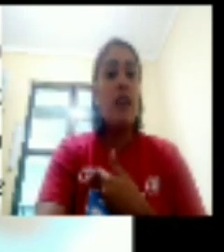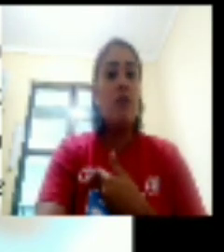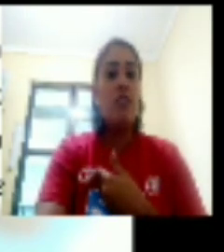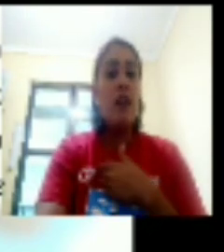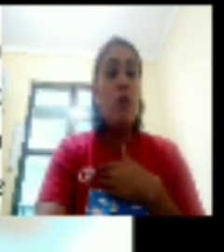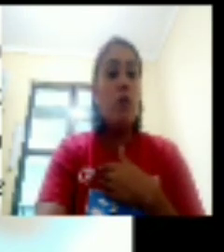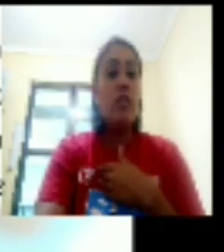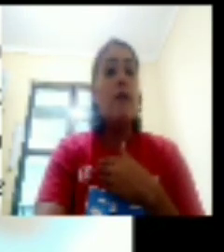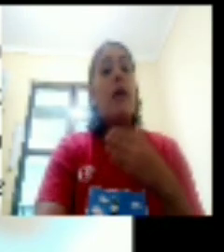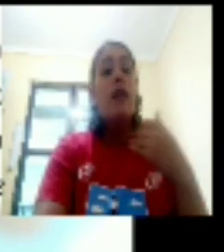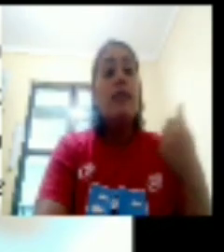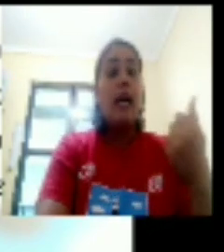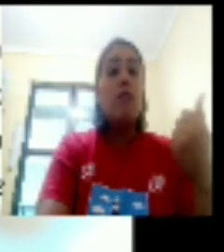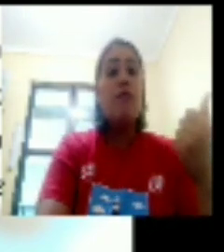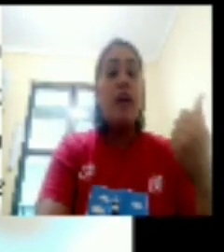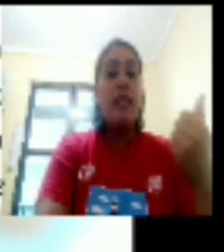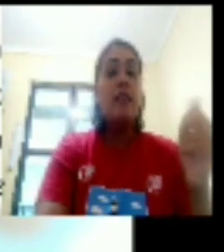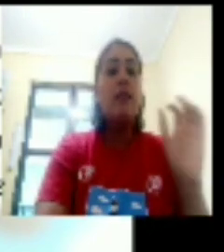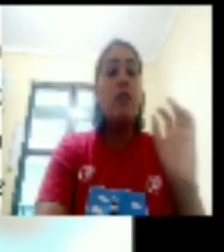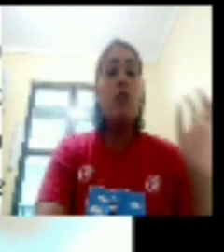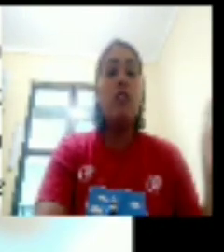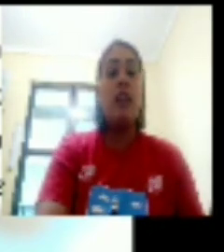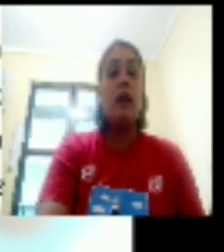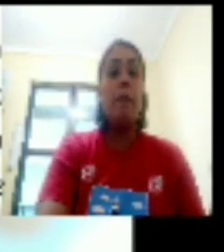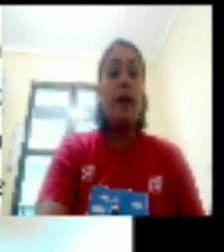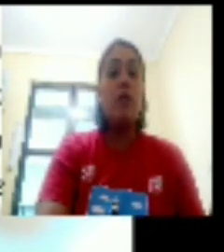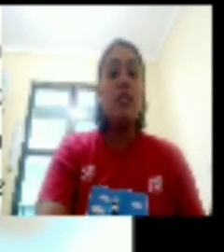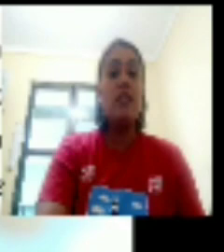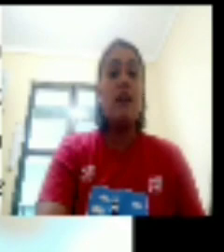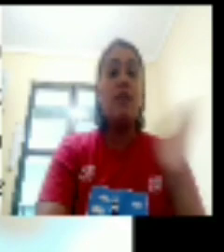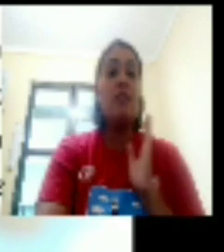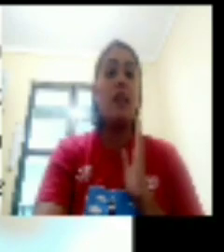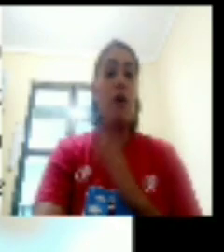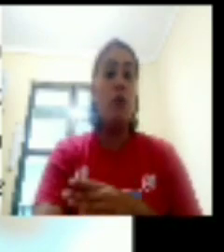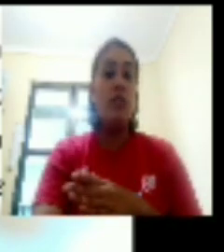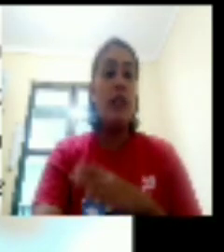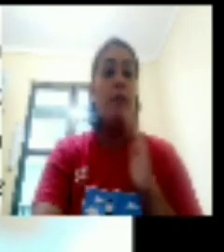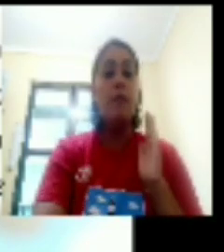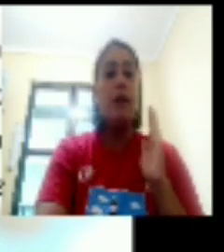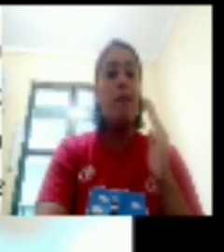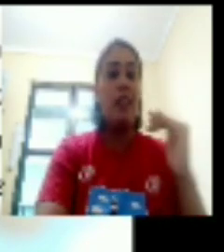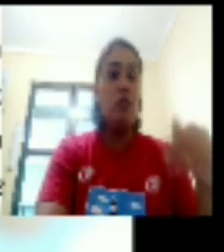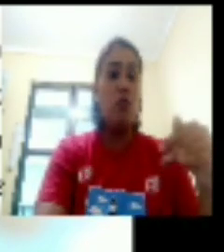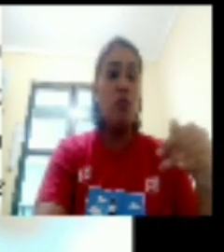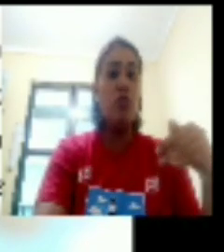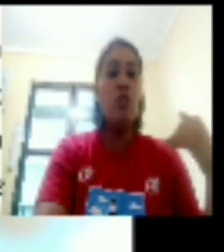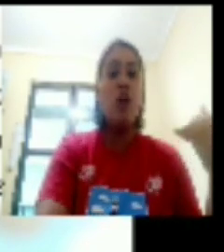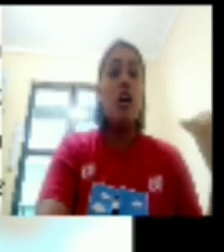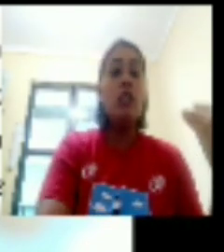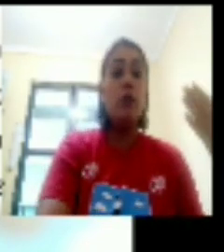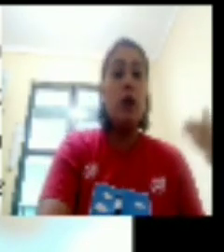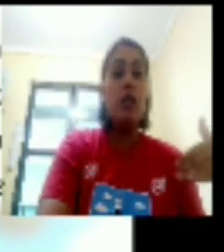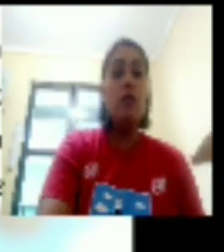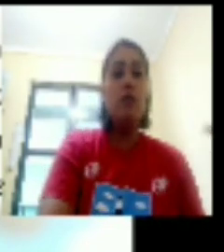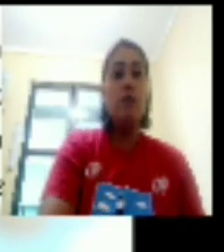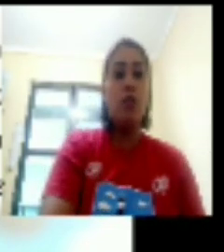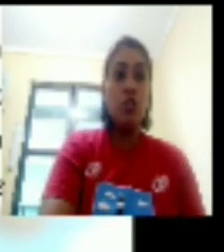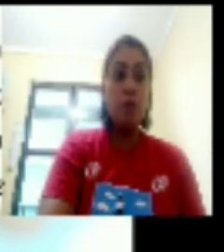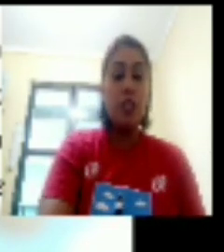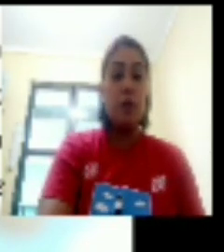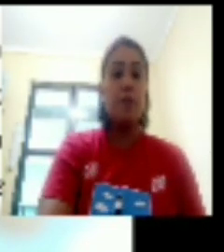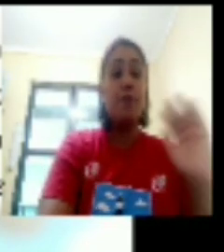Organização Mundial de Saúde, na conferência onde ele preconizava saúde para todos no